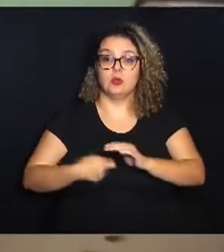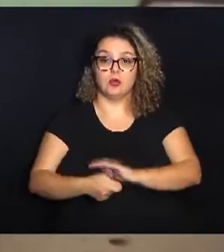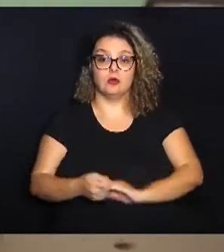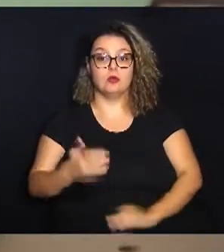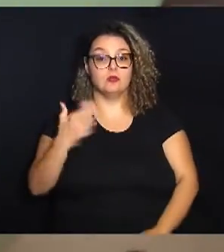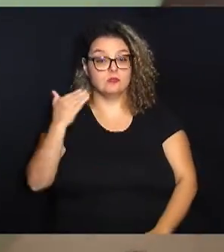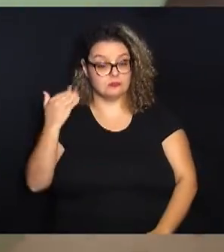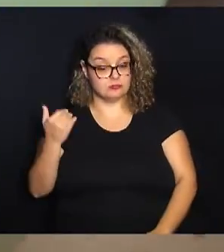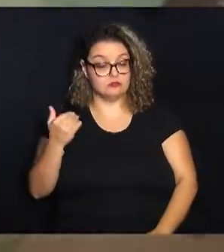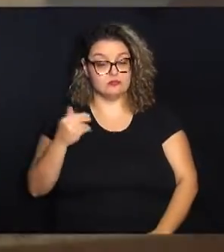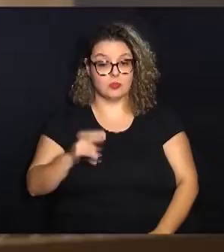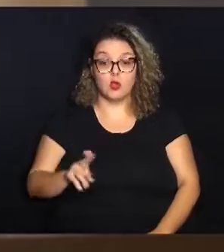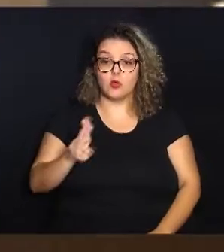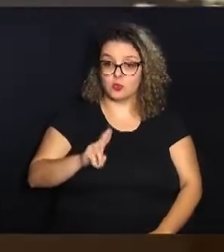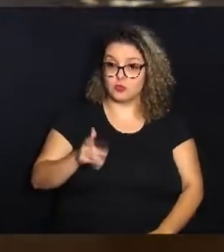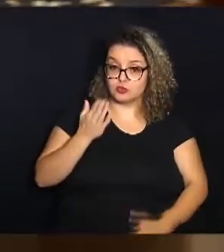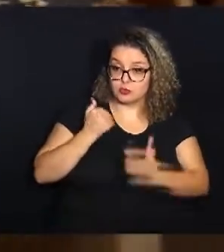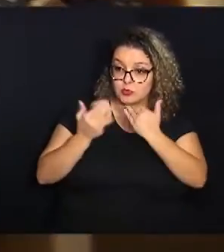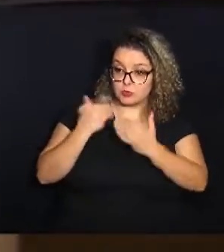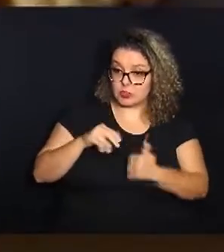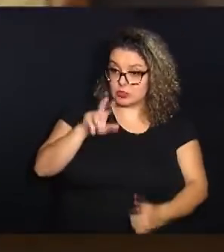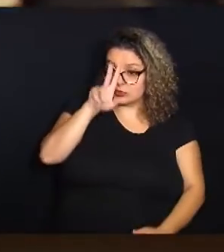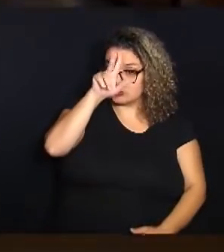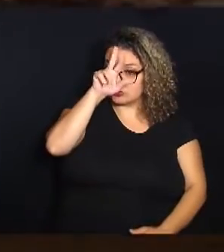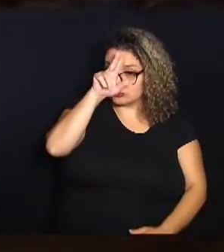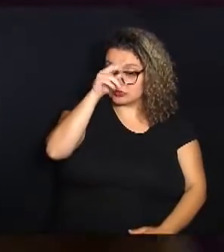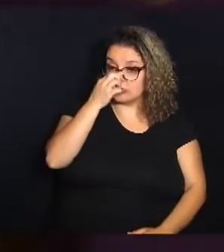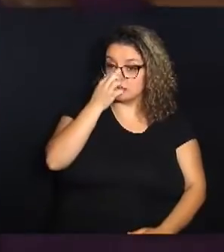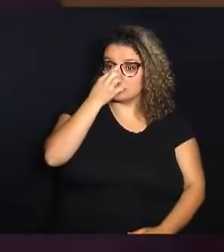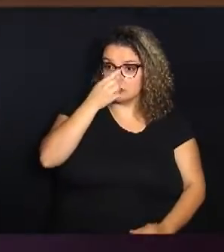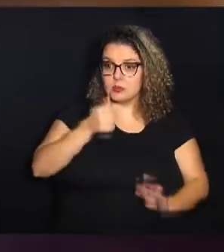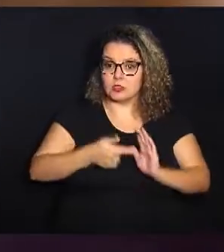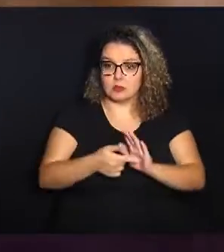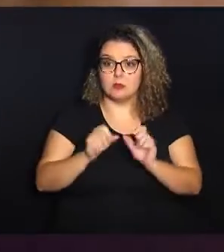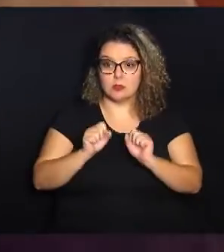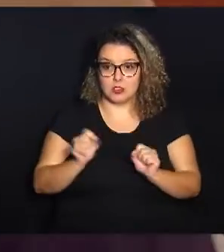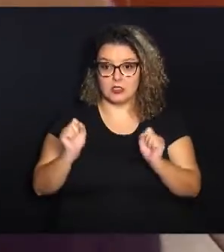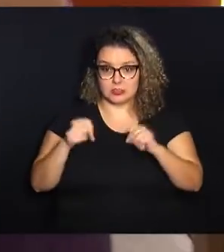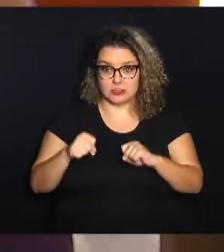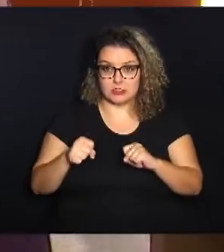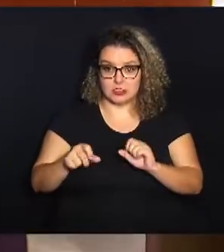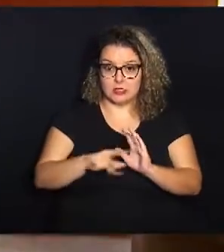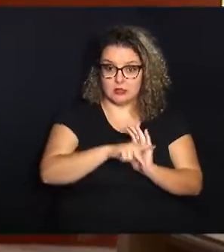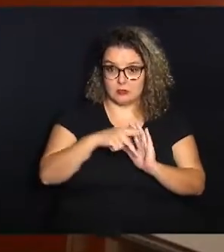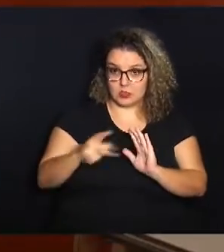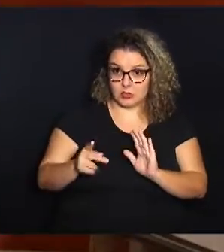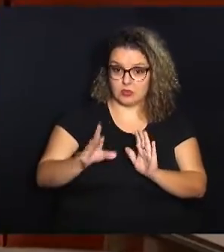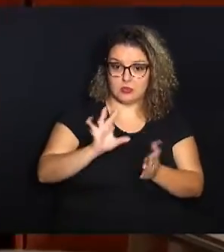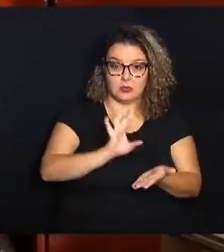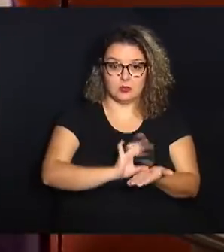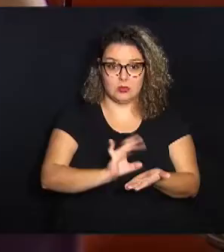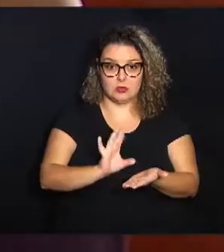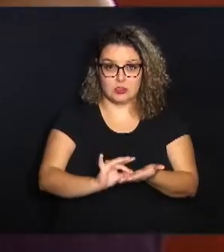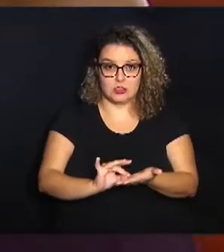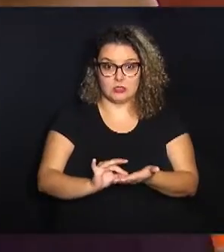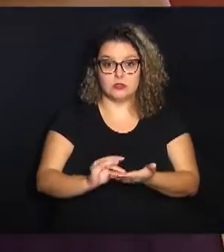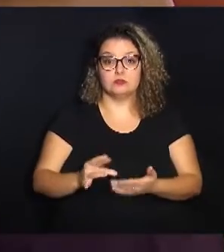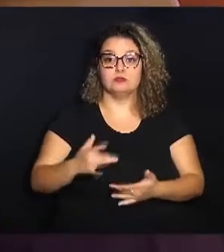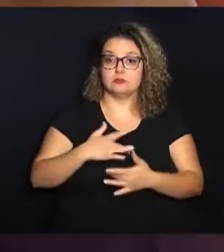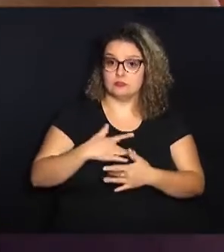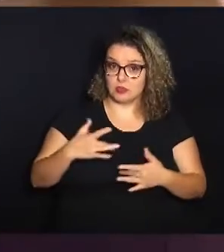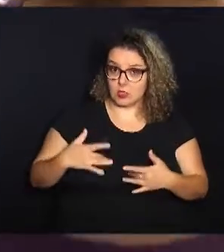popularizar o consumo do inseto, mostrando que ele pode sim fazer parte de um cardápio saudável.